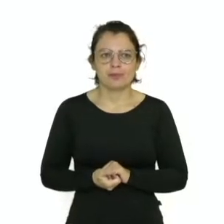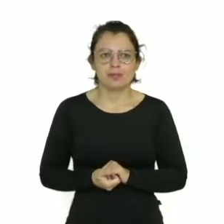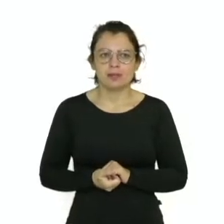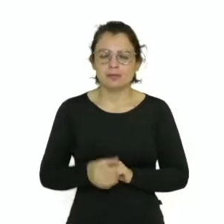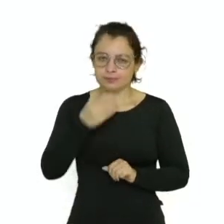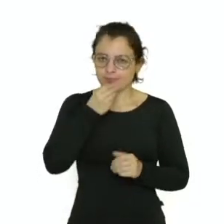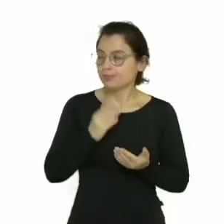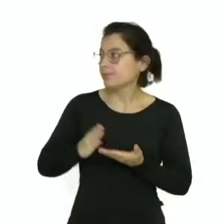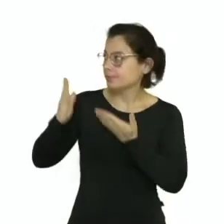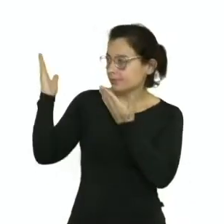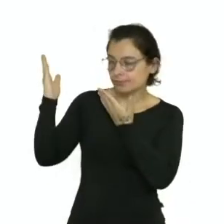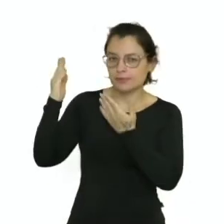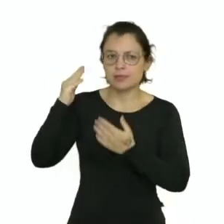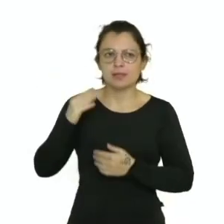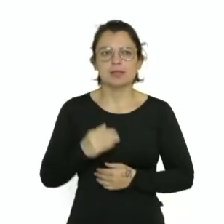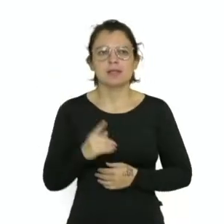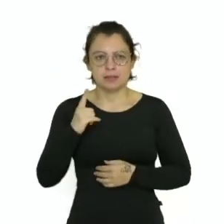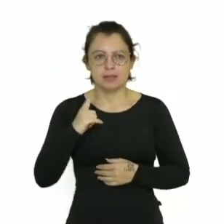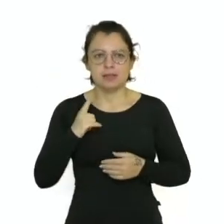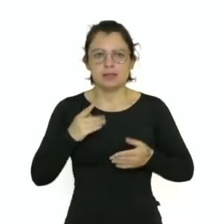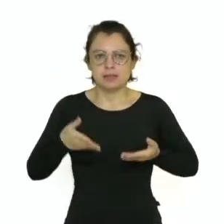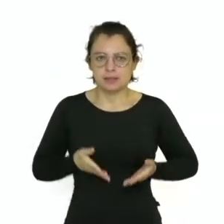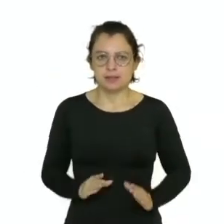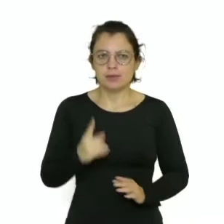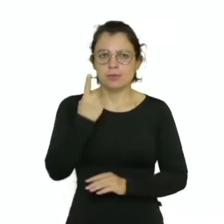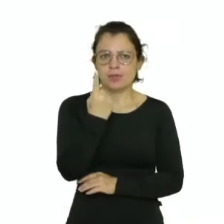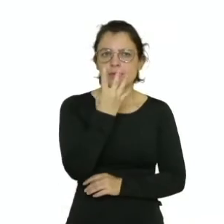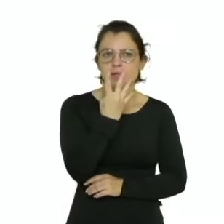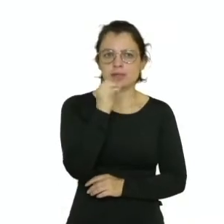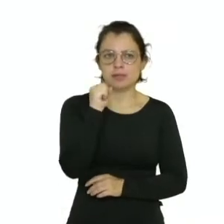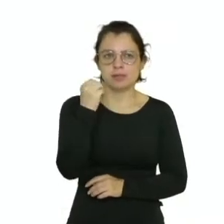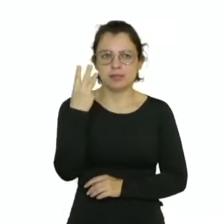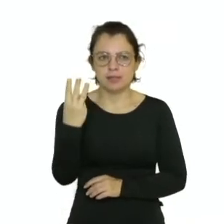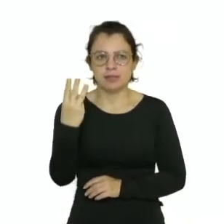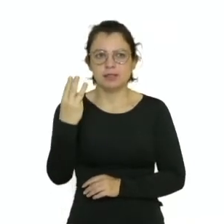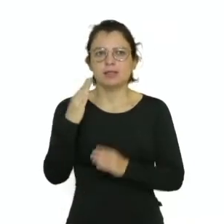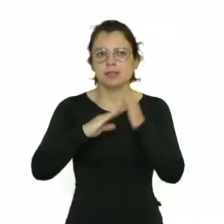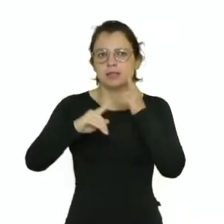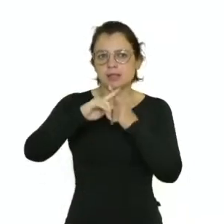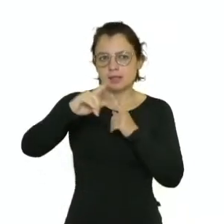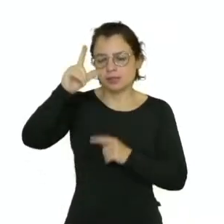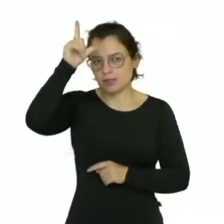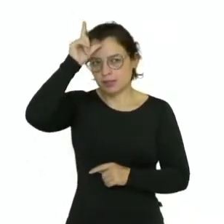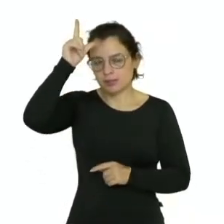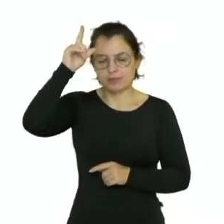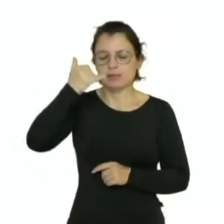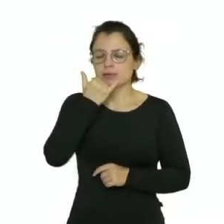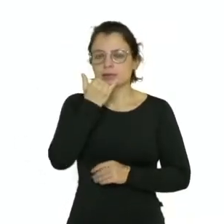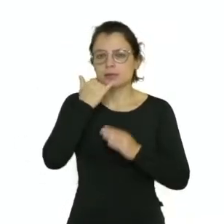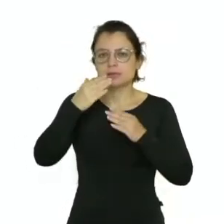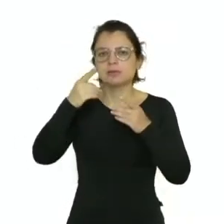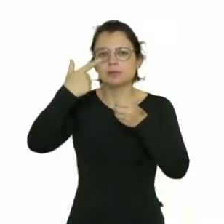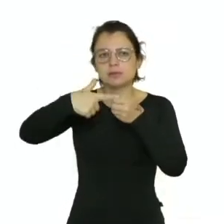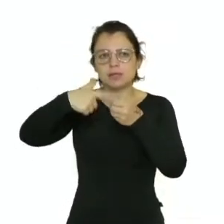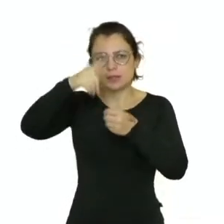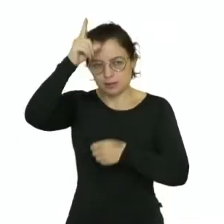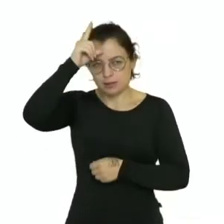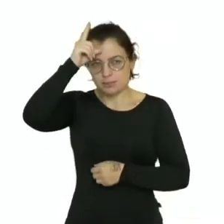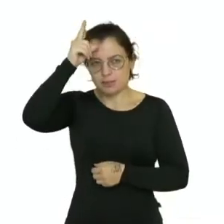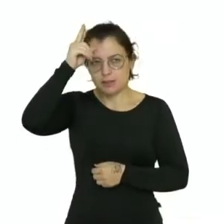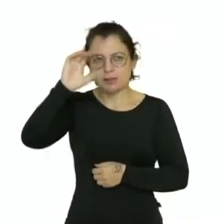Lutero nasceu em 1483, na cidade alemã de Eisleben. Com 18 anos, Lutero entrou